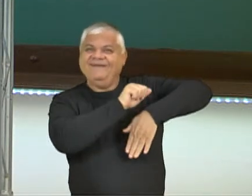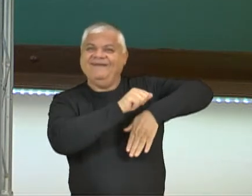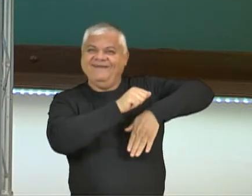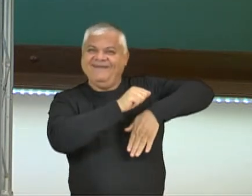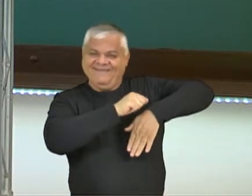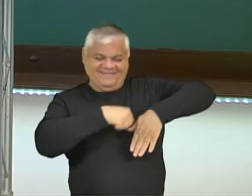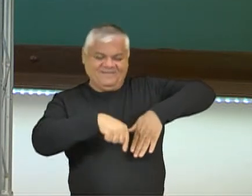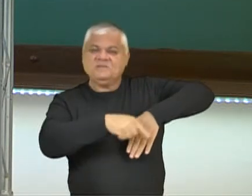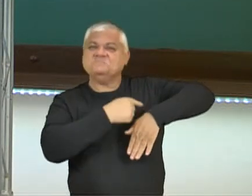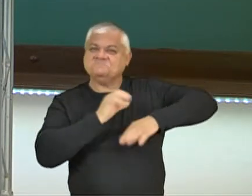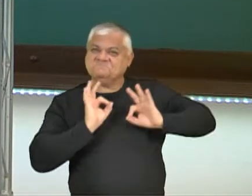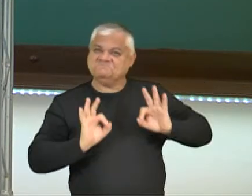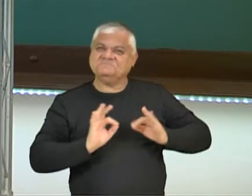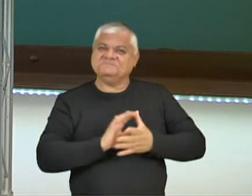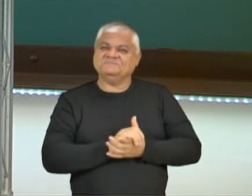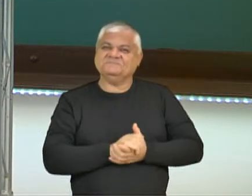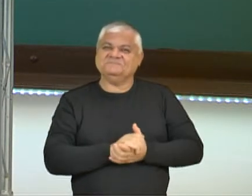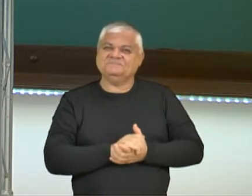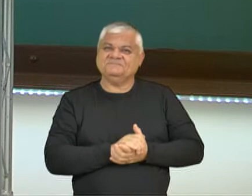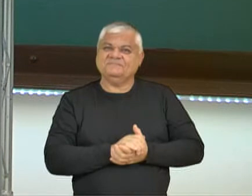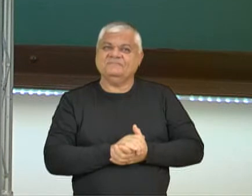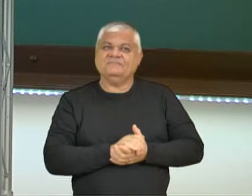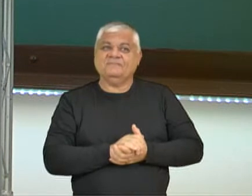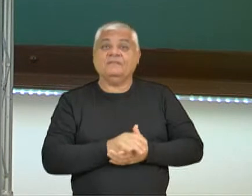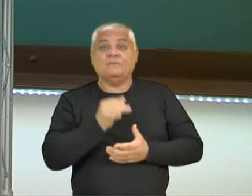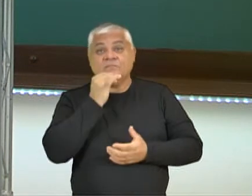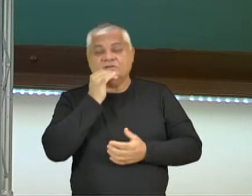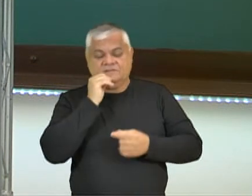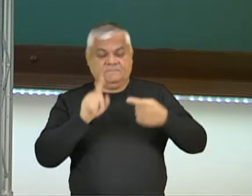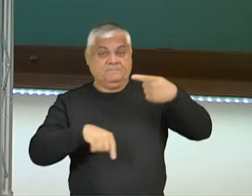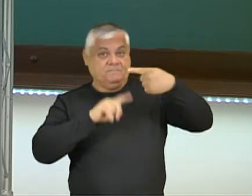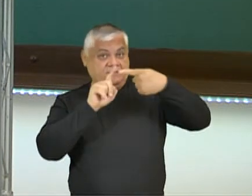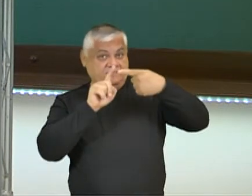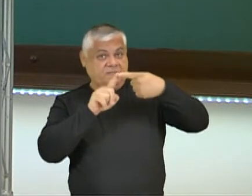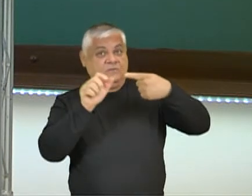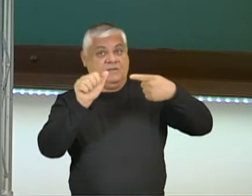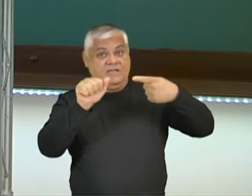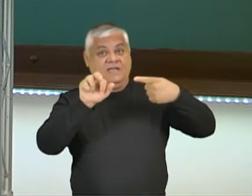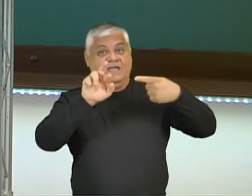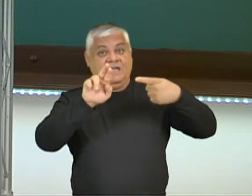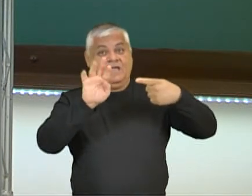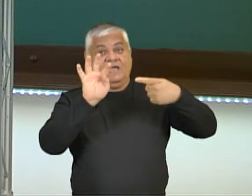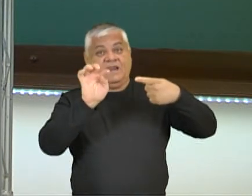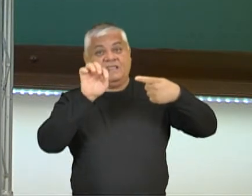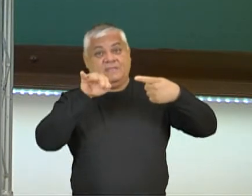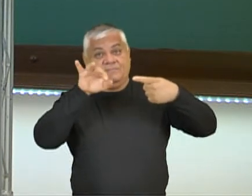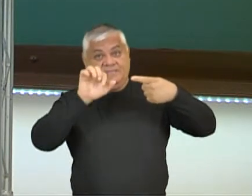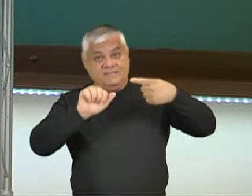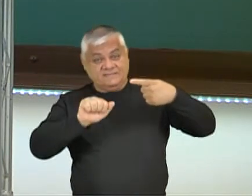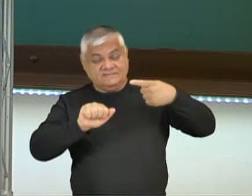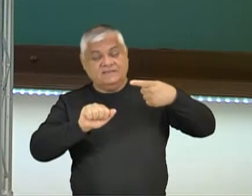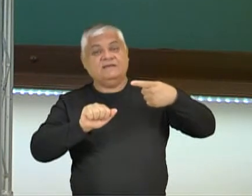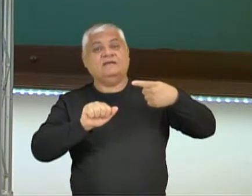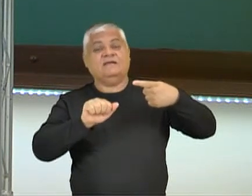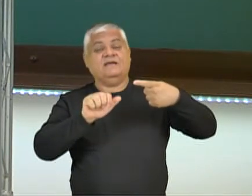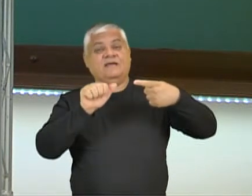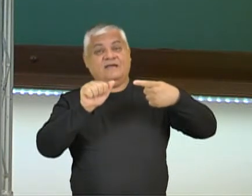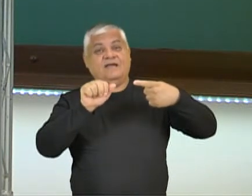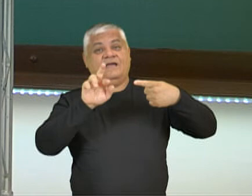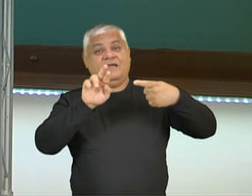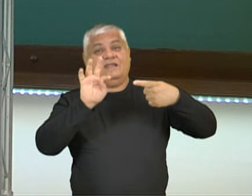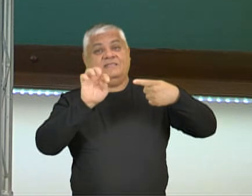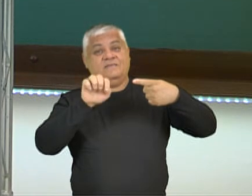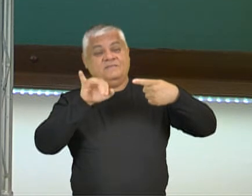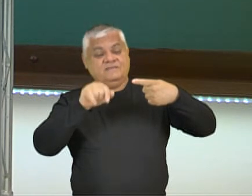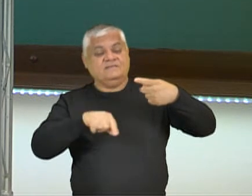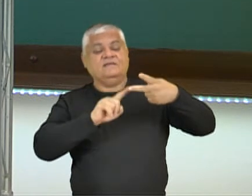América do Sul, ok? Então, a Artemisia, se fosse colocar na ordem, ela ganha com 1, 2, 3, 4, 5, 6. Frida